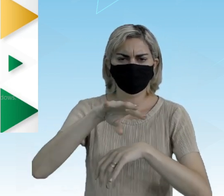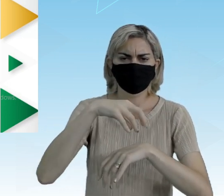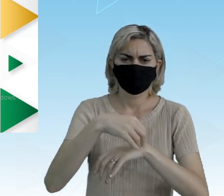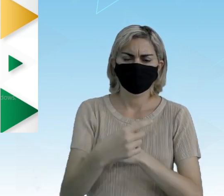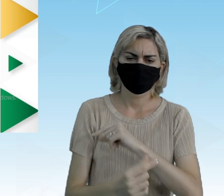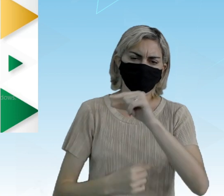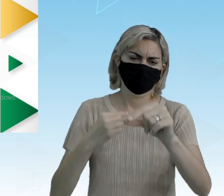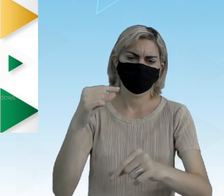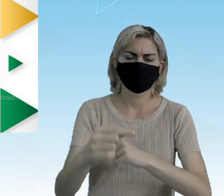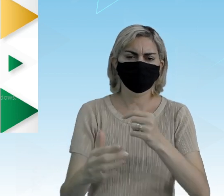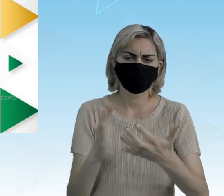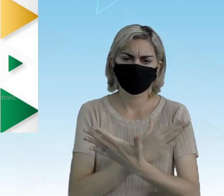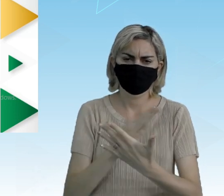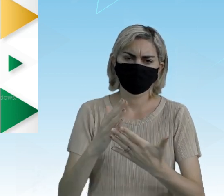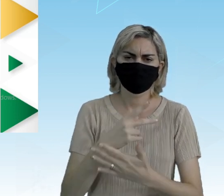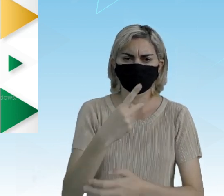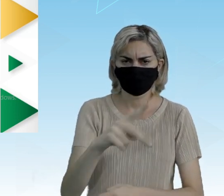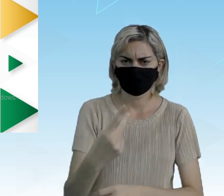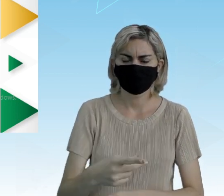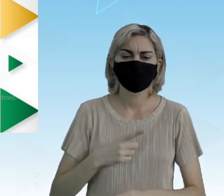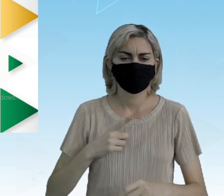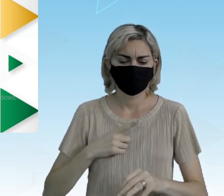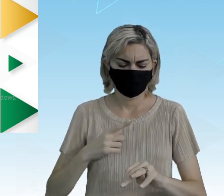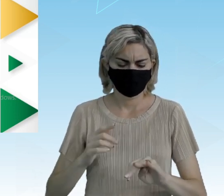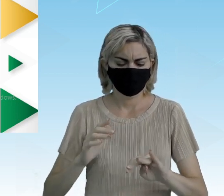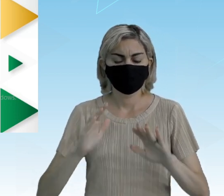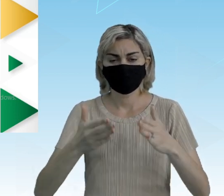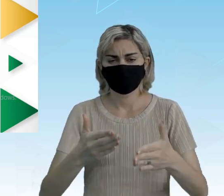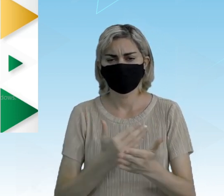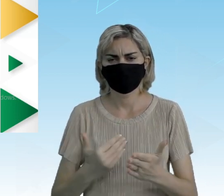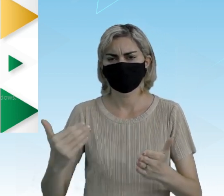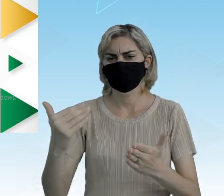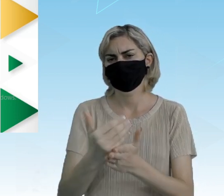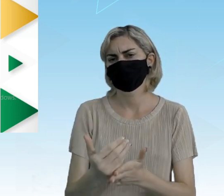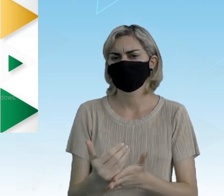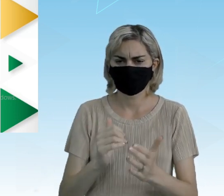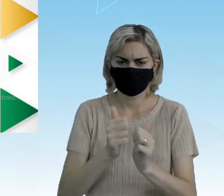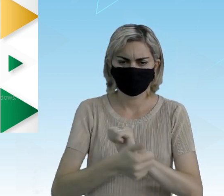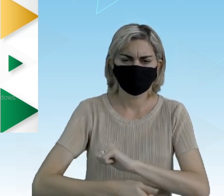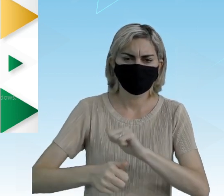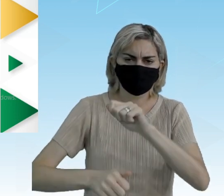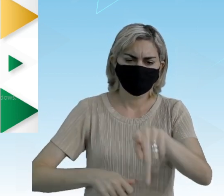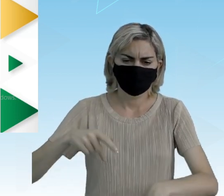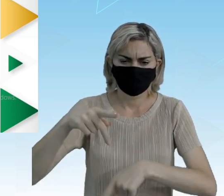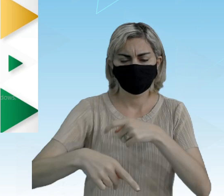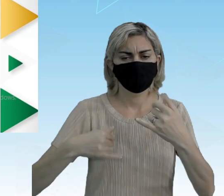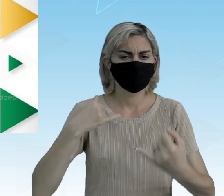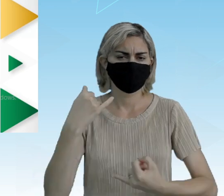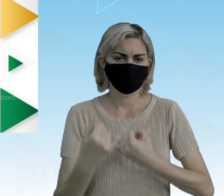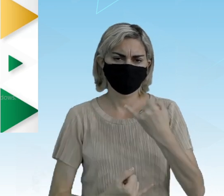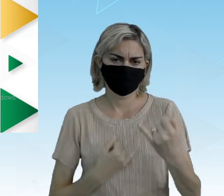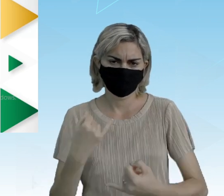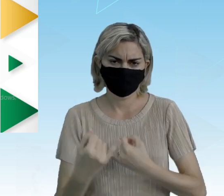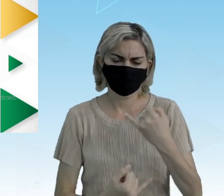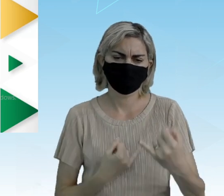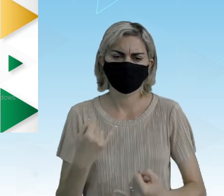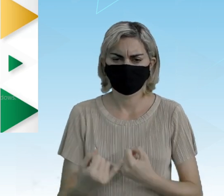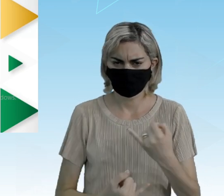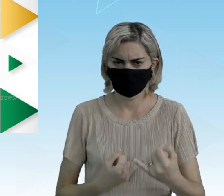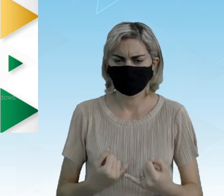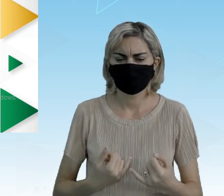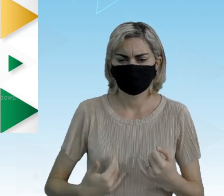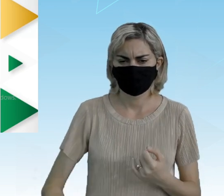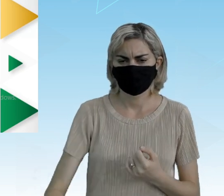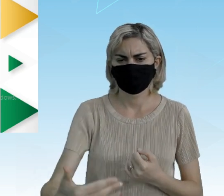pouquinho por alguns deles, tá? E vamos especificar mais os jogos populares e brincadeiras populares. Vamos